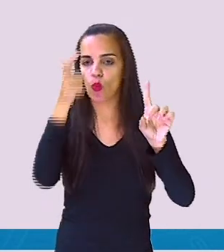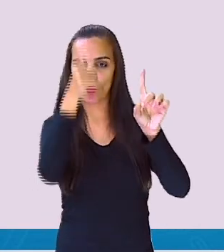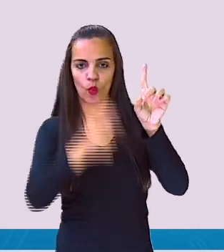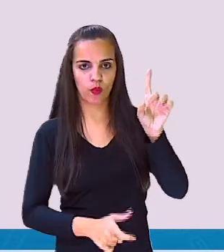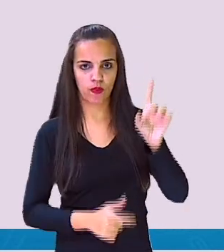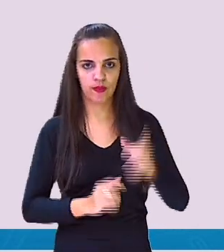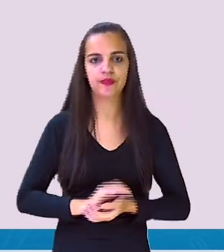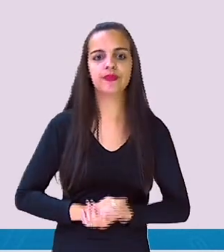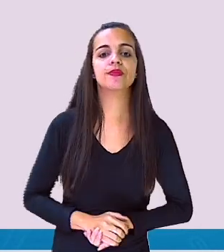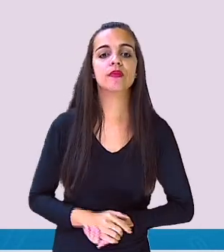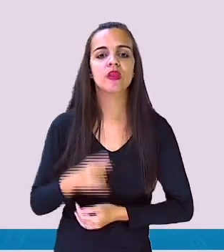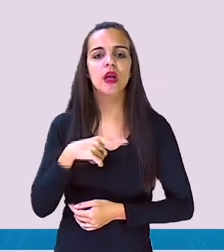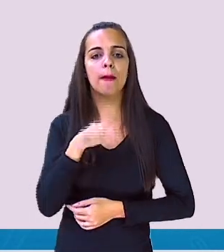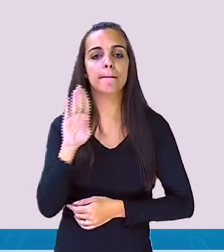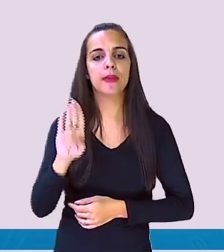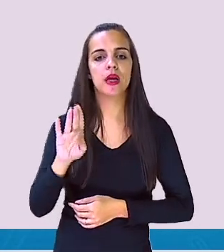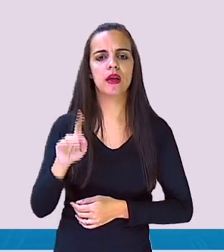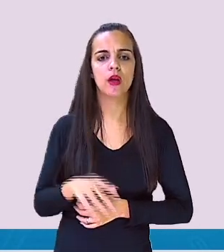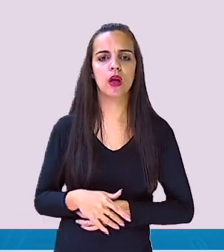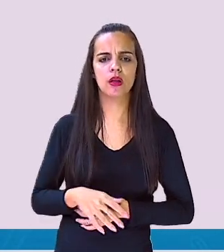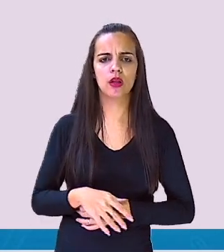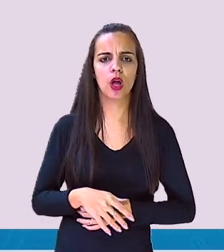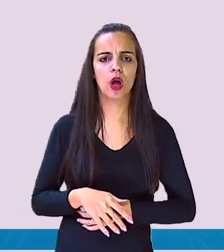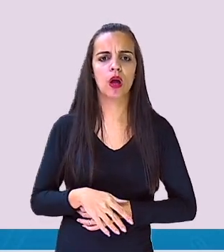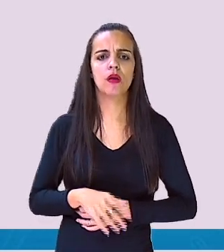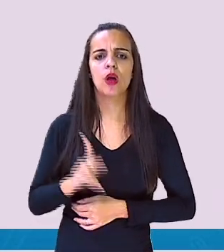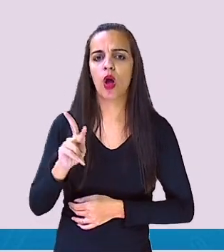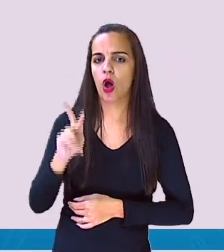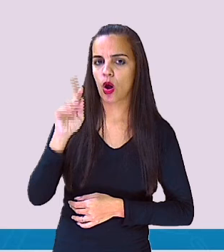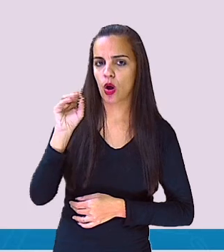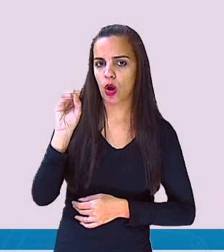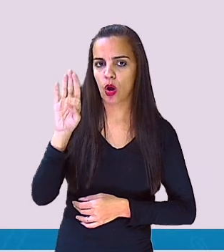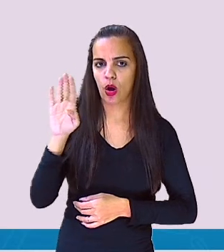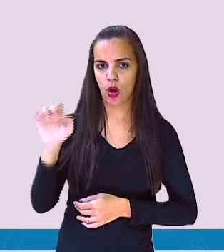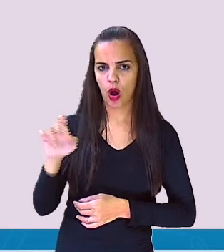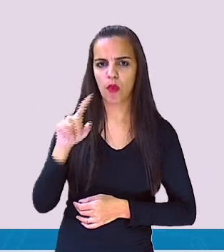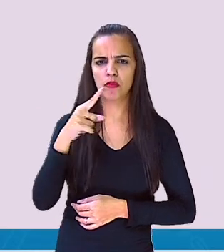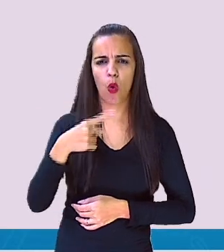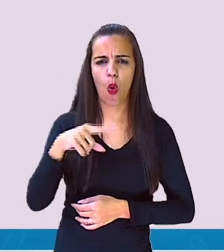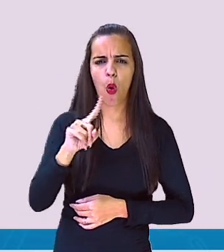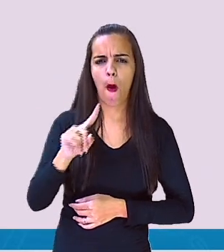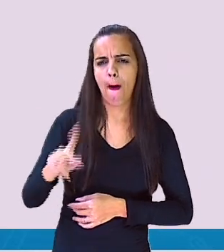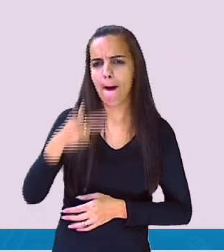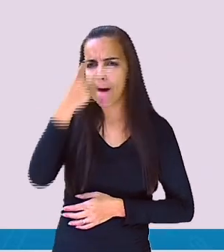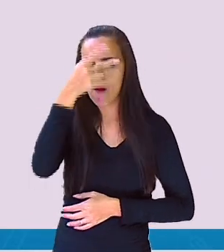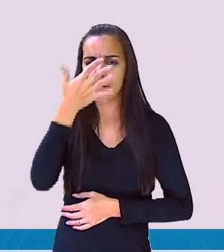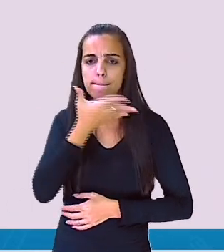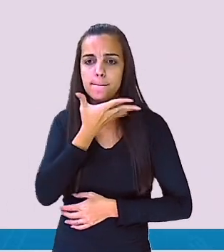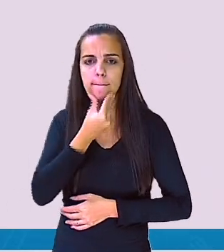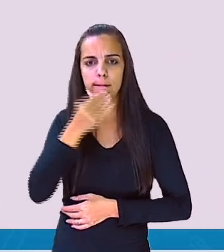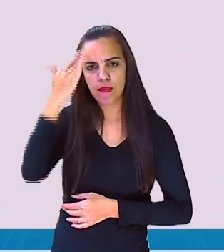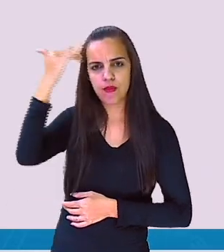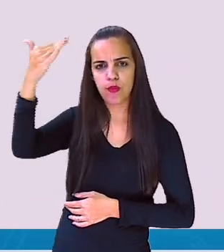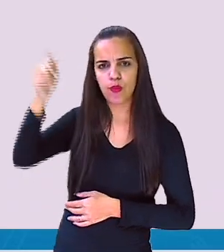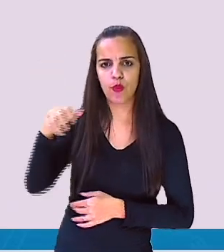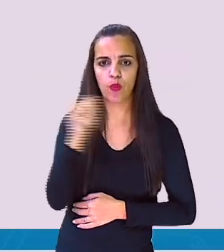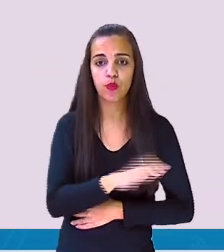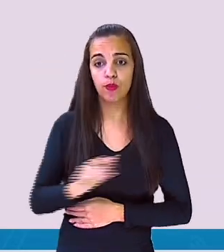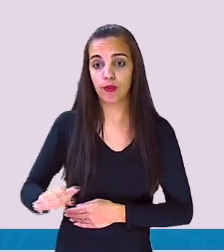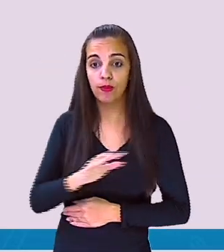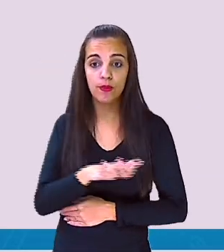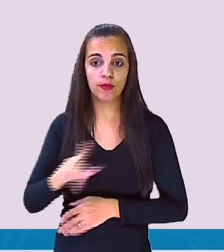ícone do basquetebol americano. Quem foi o ícone? Kobe. Essa foi fácil, né? Hoje eu não trouxe